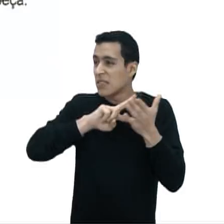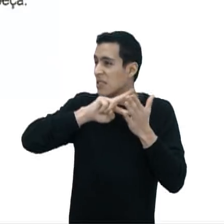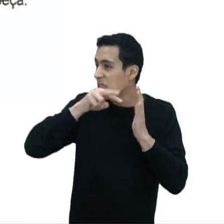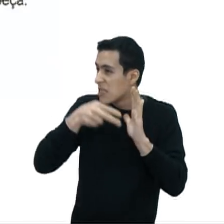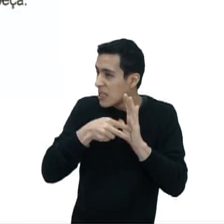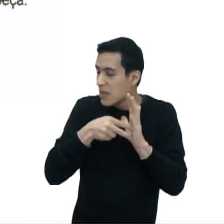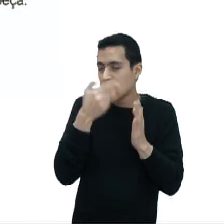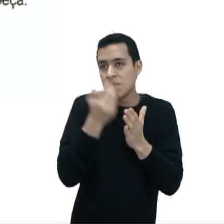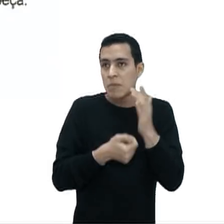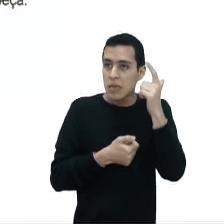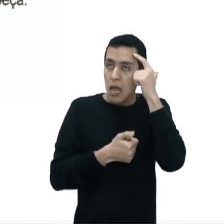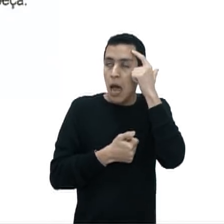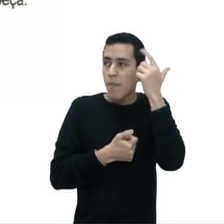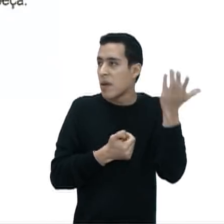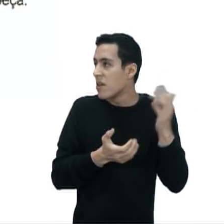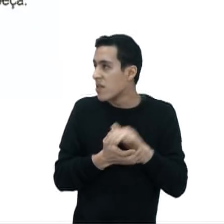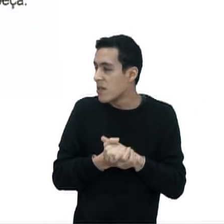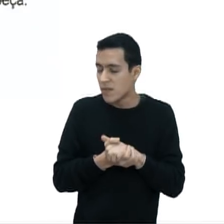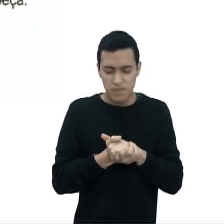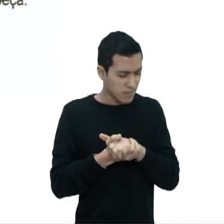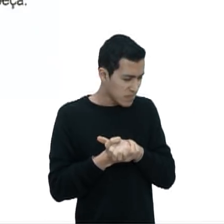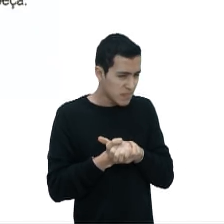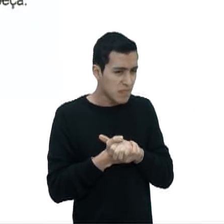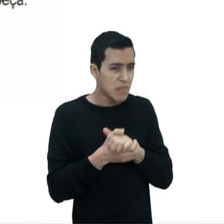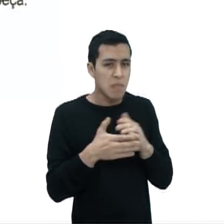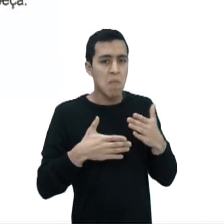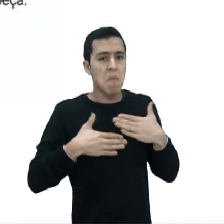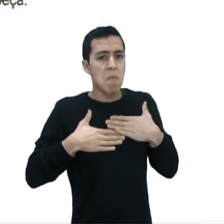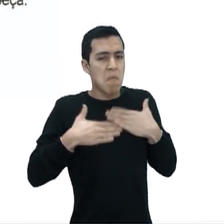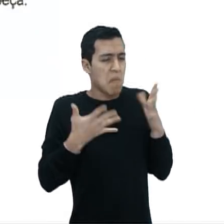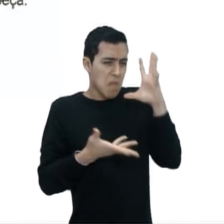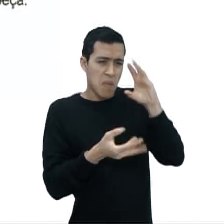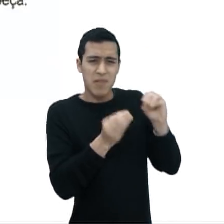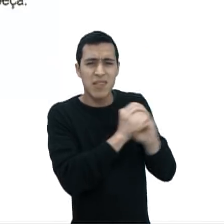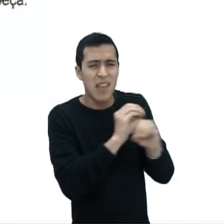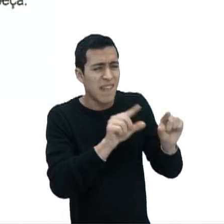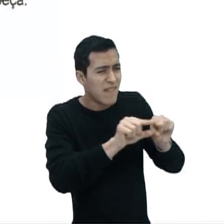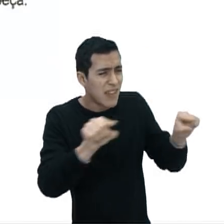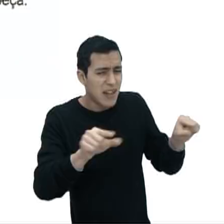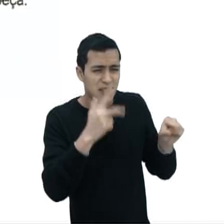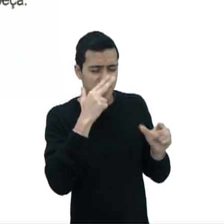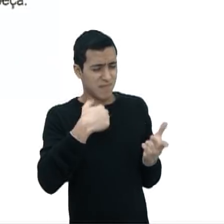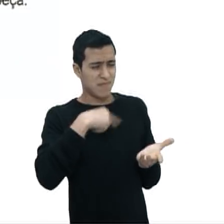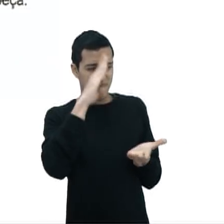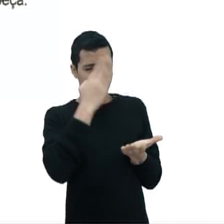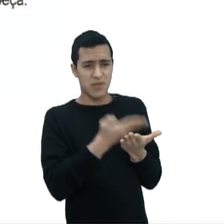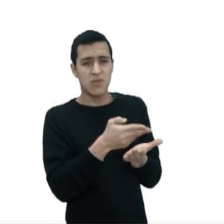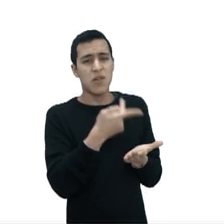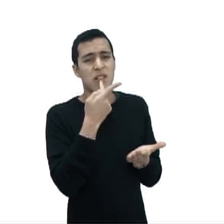para perder a cabeça. Timóteo faz uma expressão de total incompreensão, fica incrédulo.